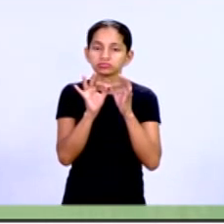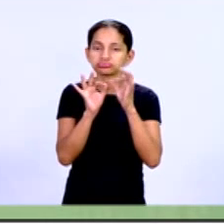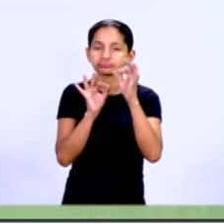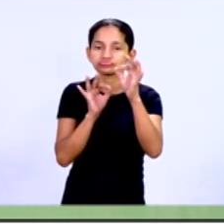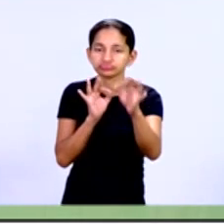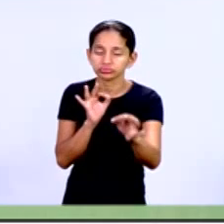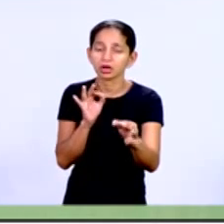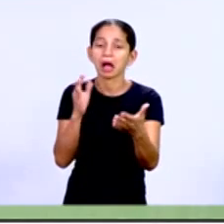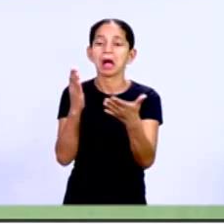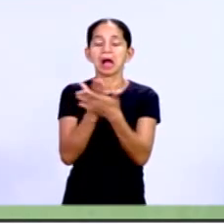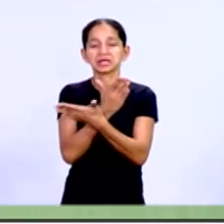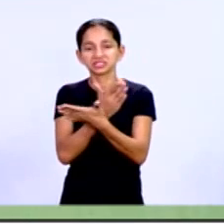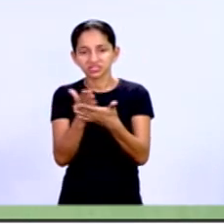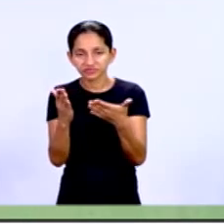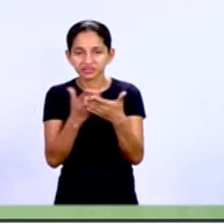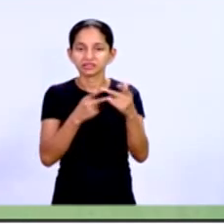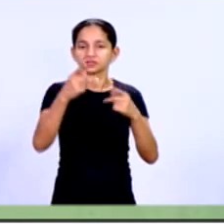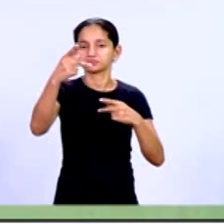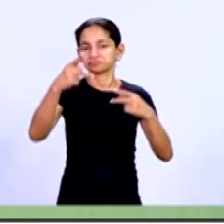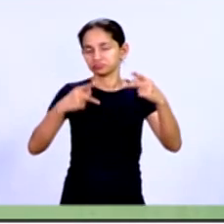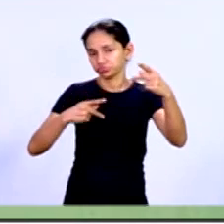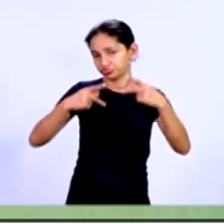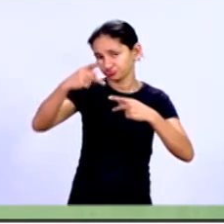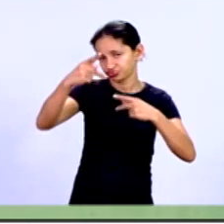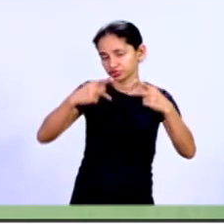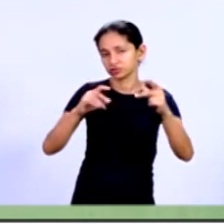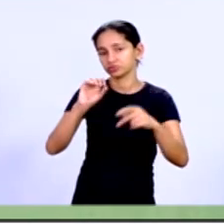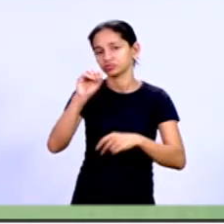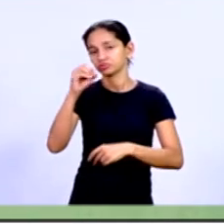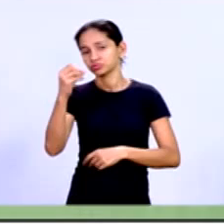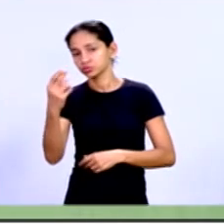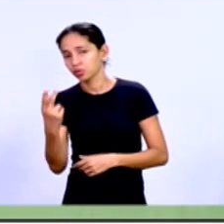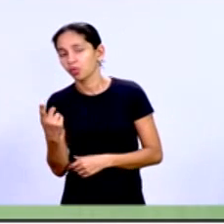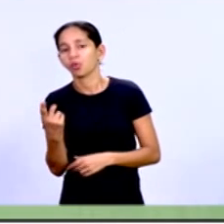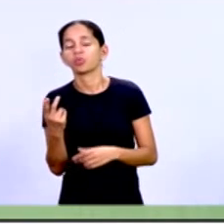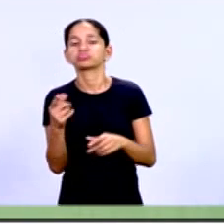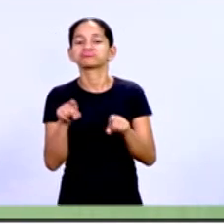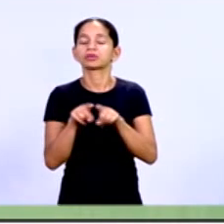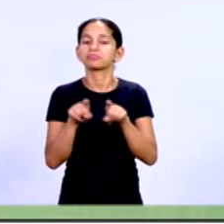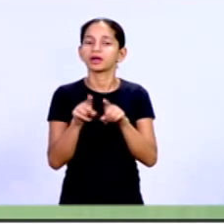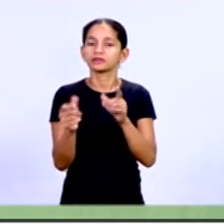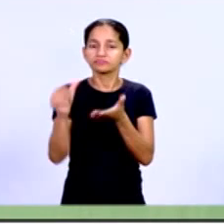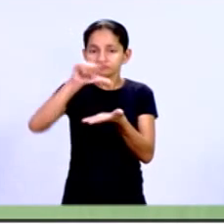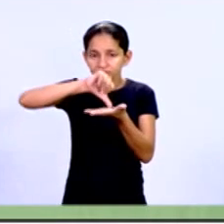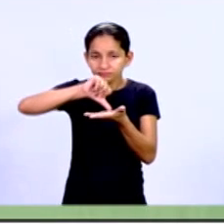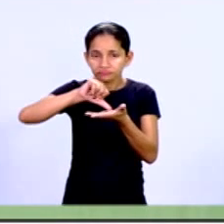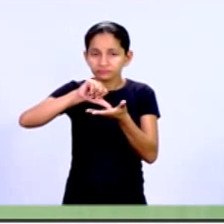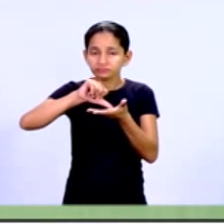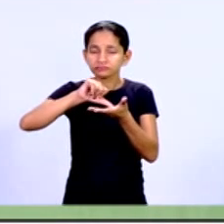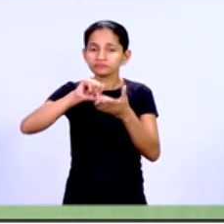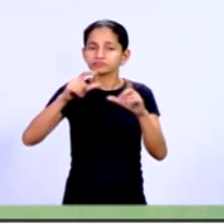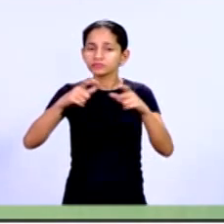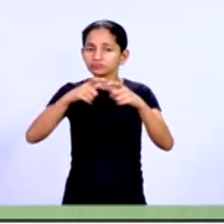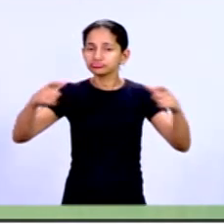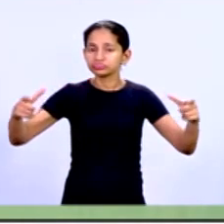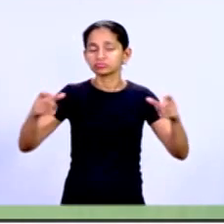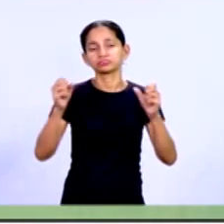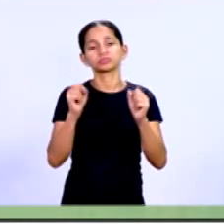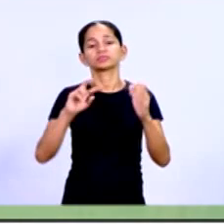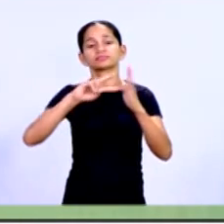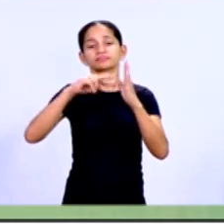financiamento de projeto de investimento ou alongamento do perfil do passivo. O que significa